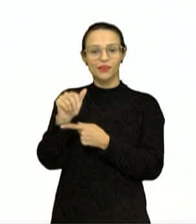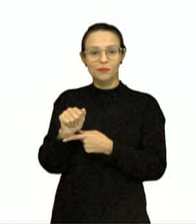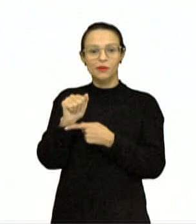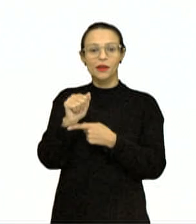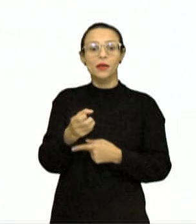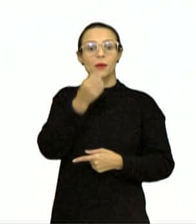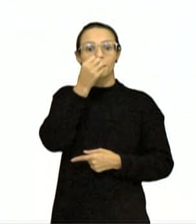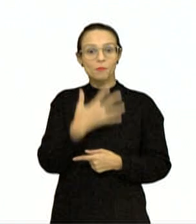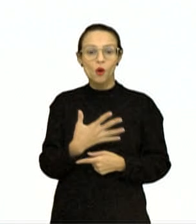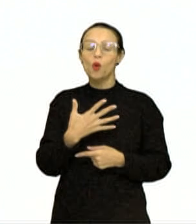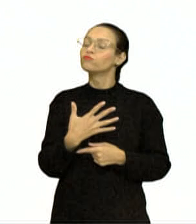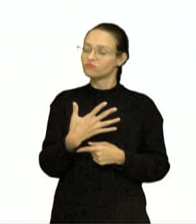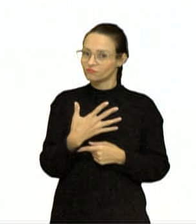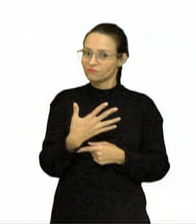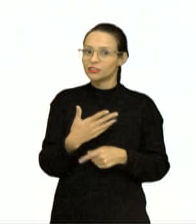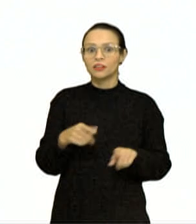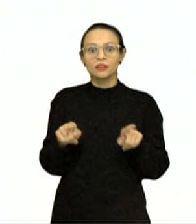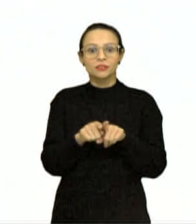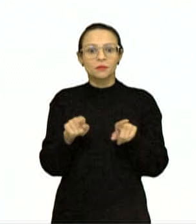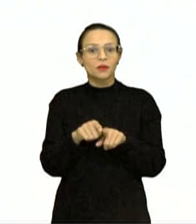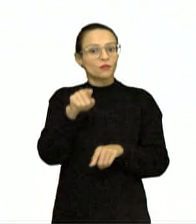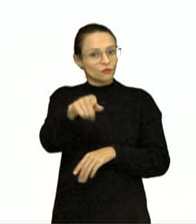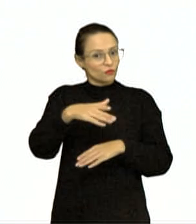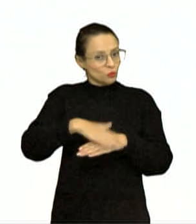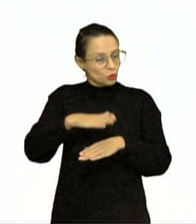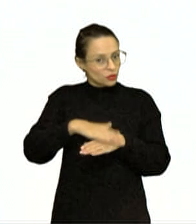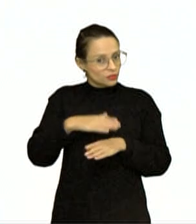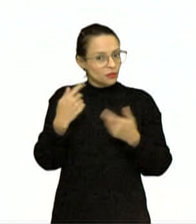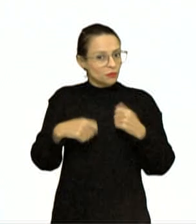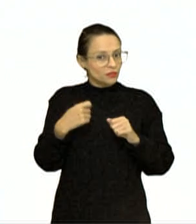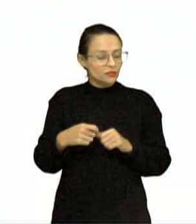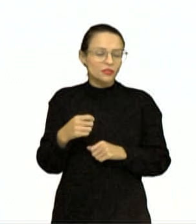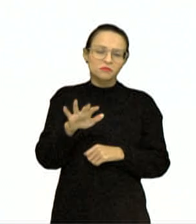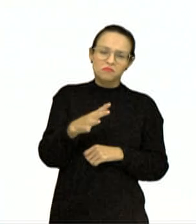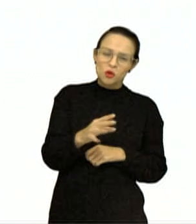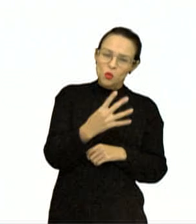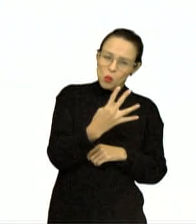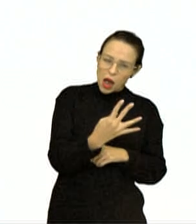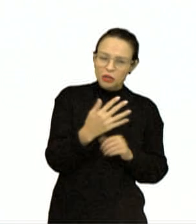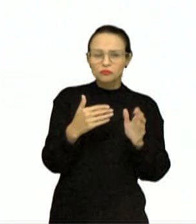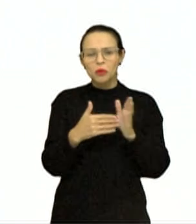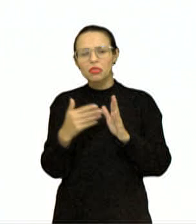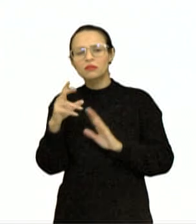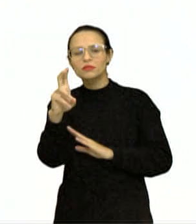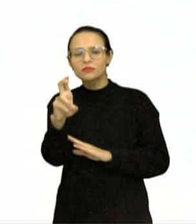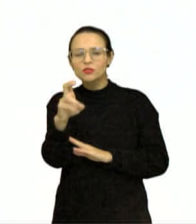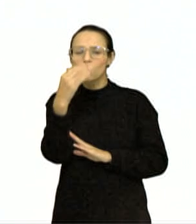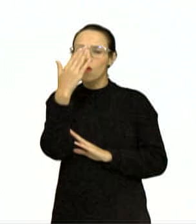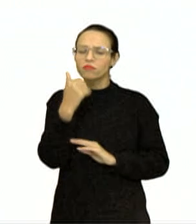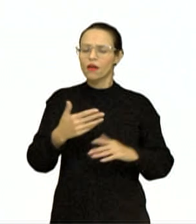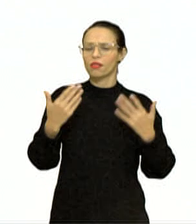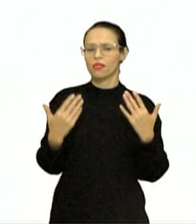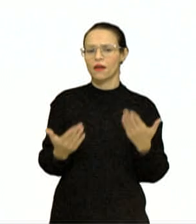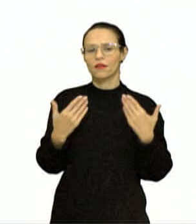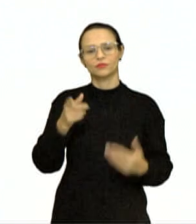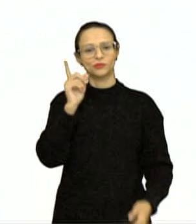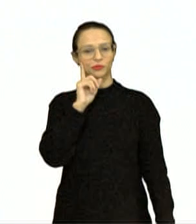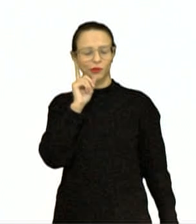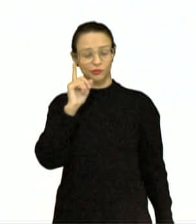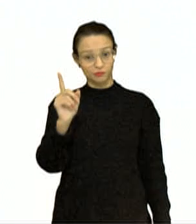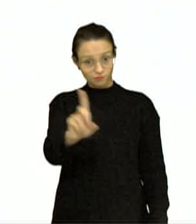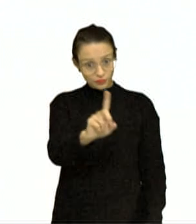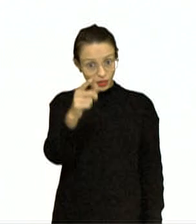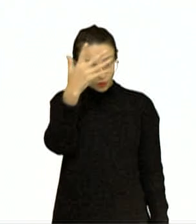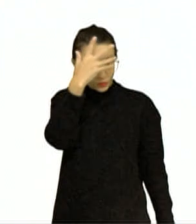um pullover. Você deve fazer entre 4 e 6 refeições leves diariamente. E nunca